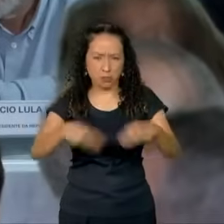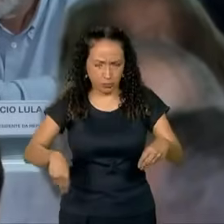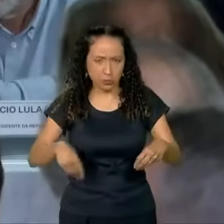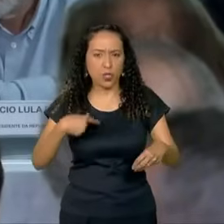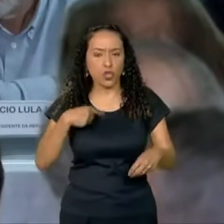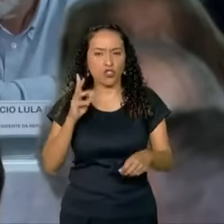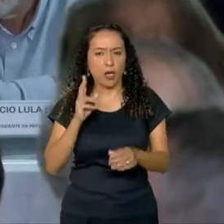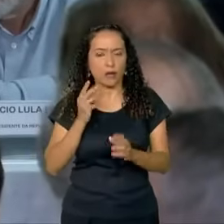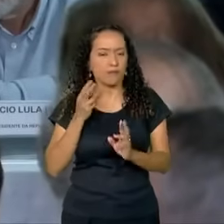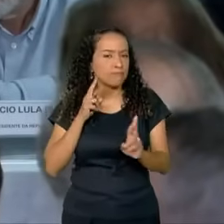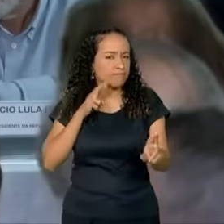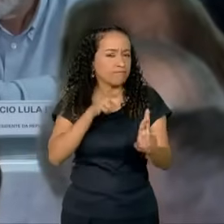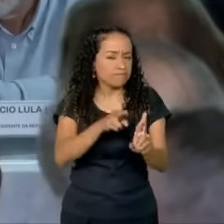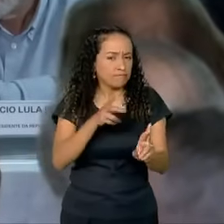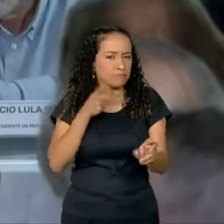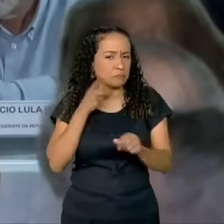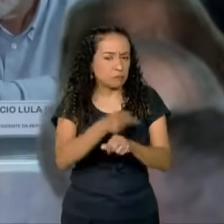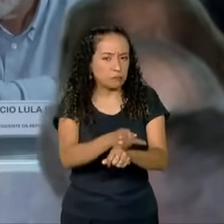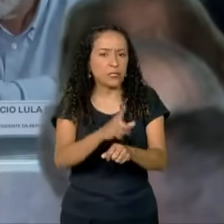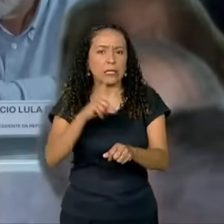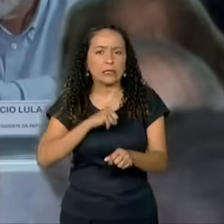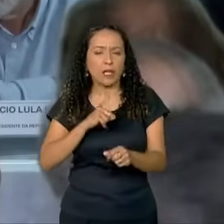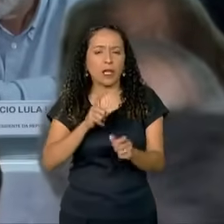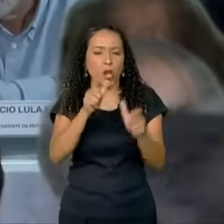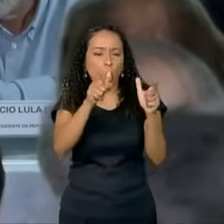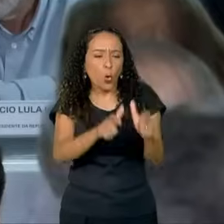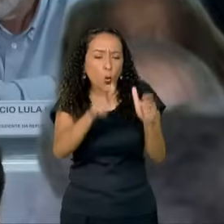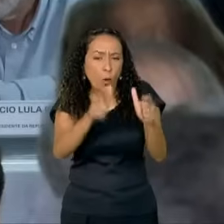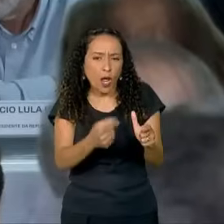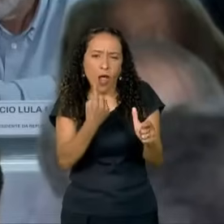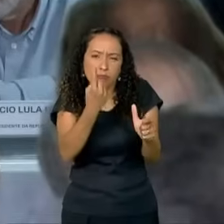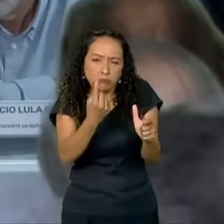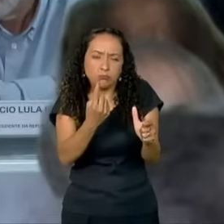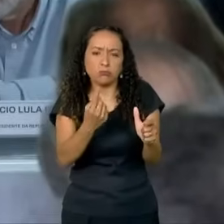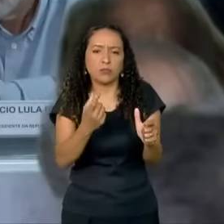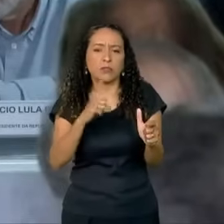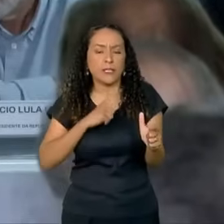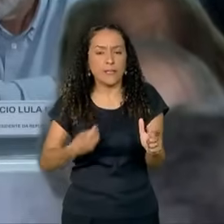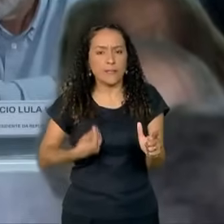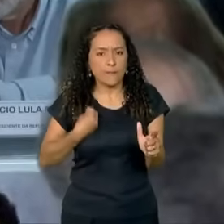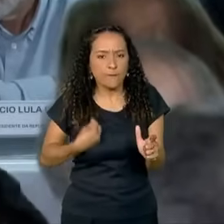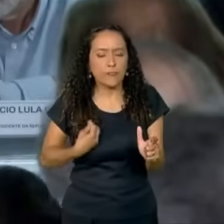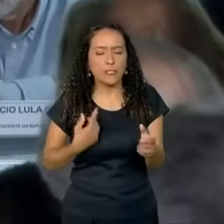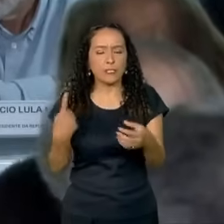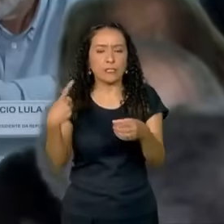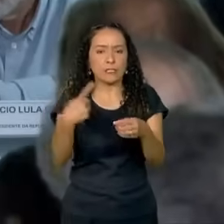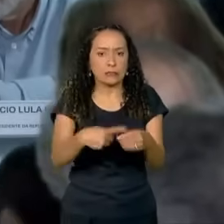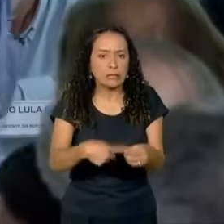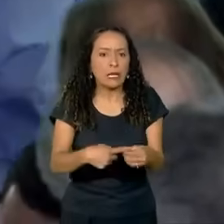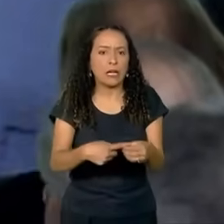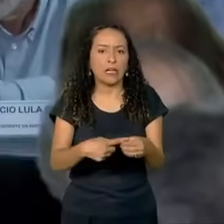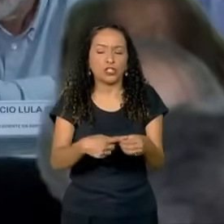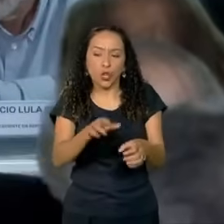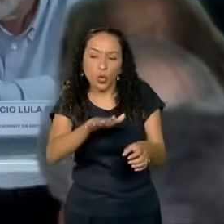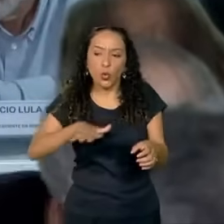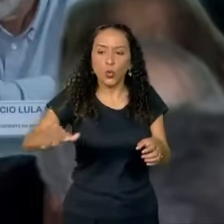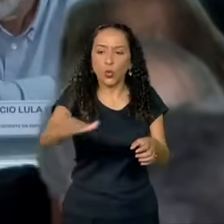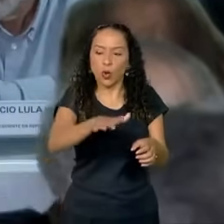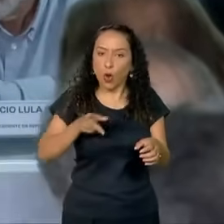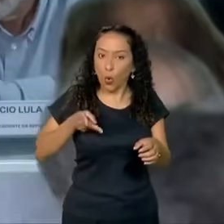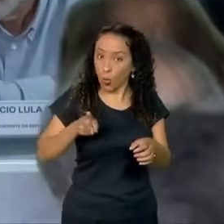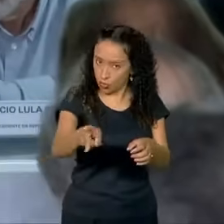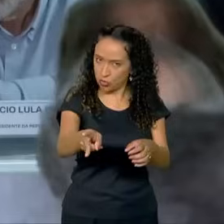busquei referência, a gente tem numa determinada localidade. A vida na cidade ou numa região